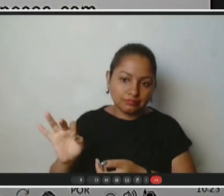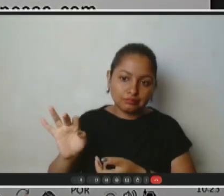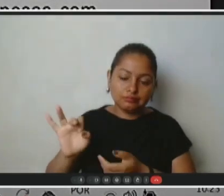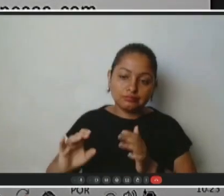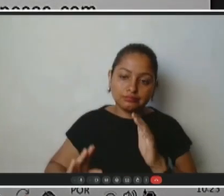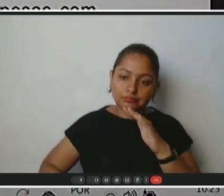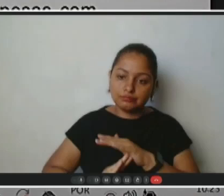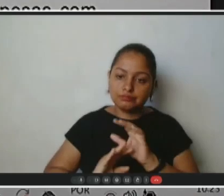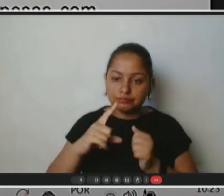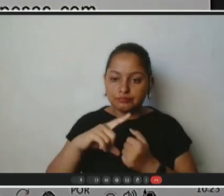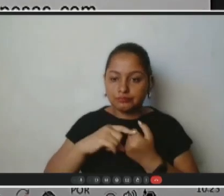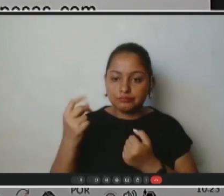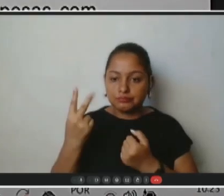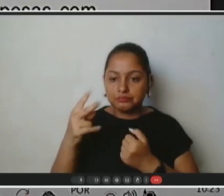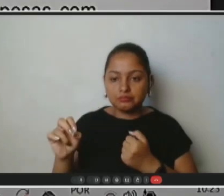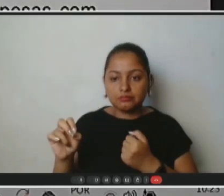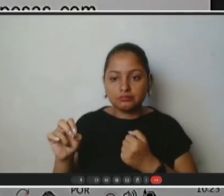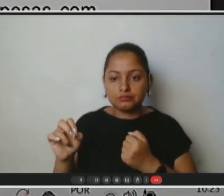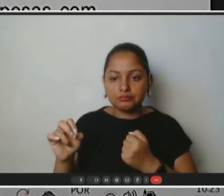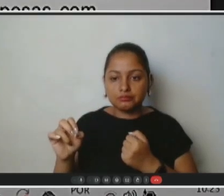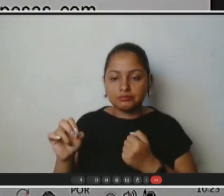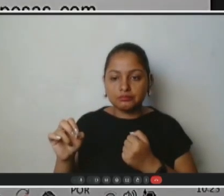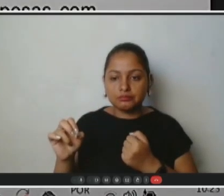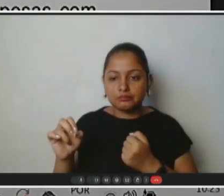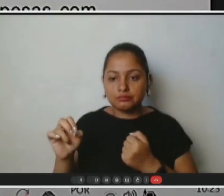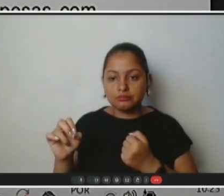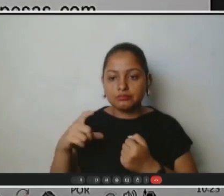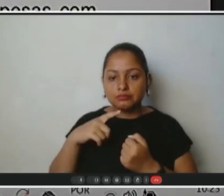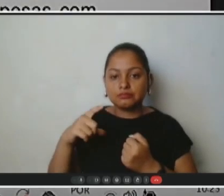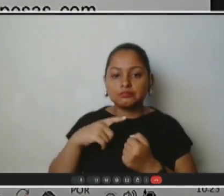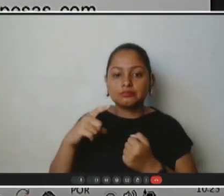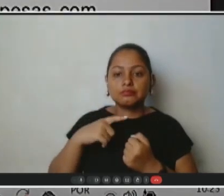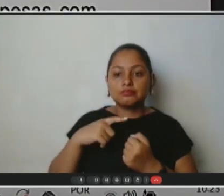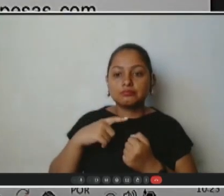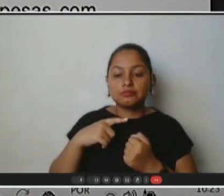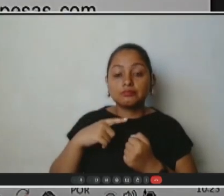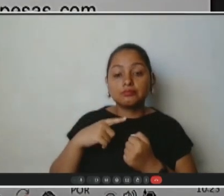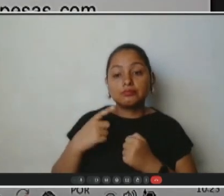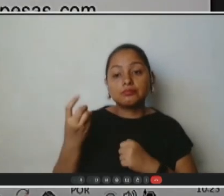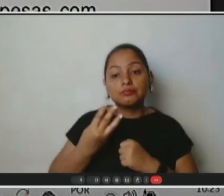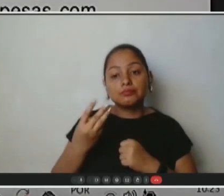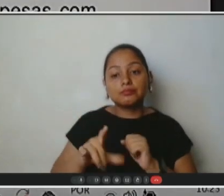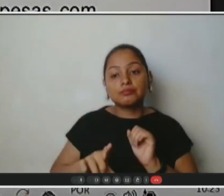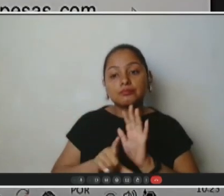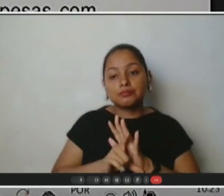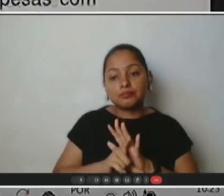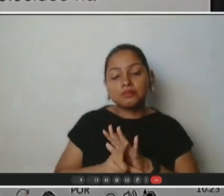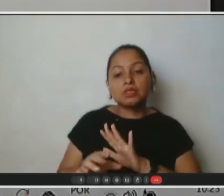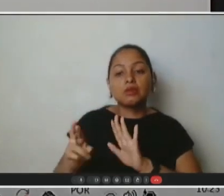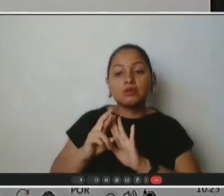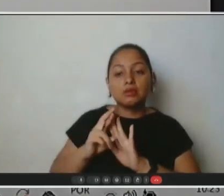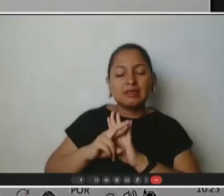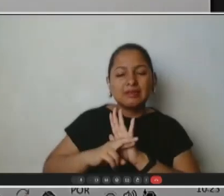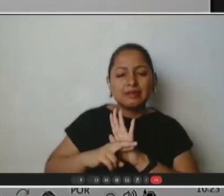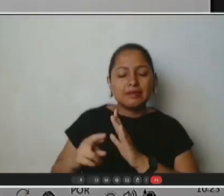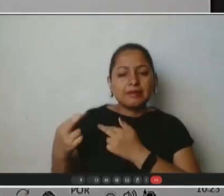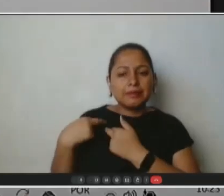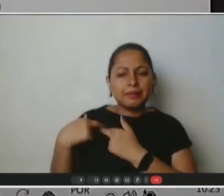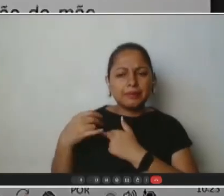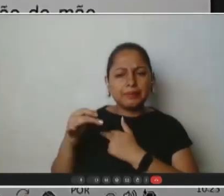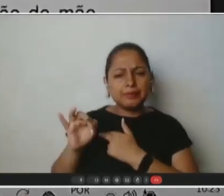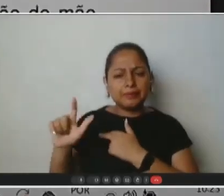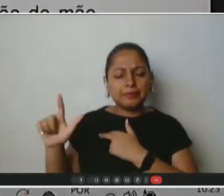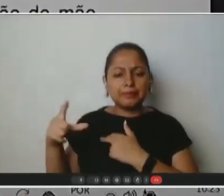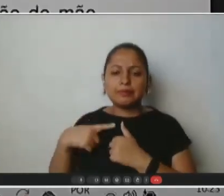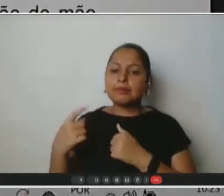20, terceiro da Lei de Responsabilidade Fiscal. Artigo 25.